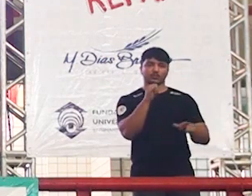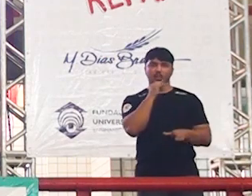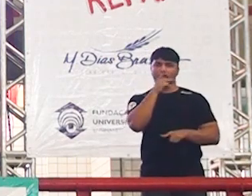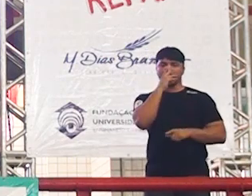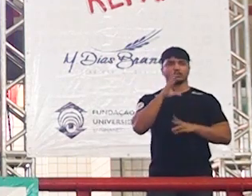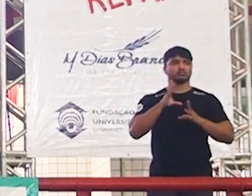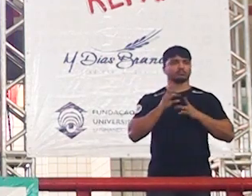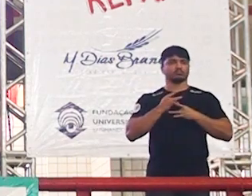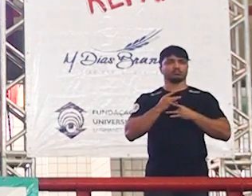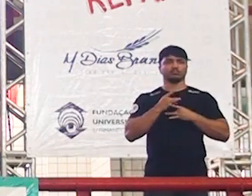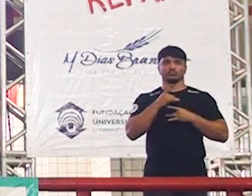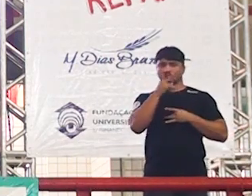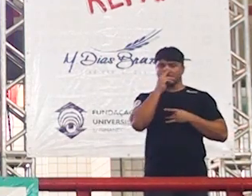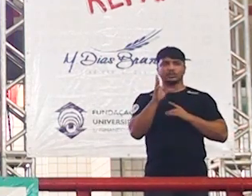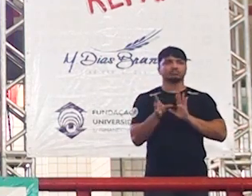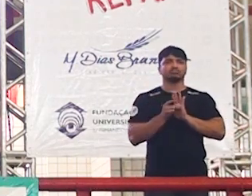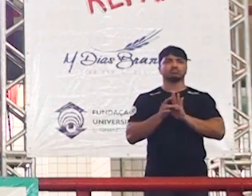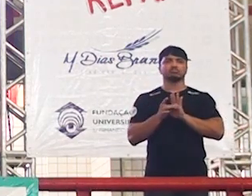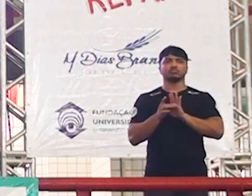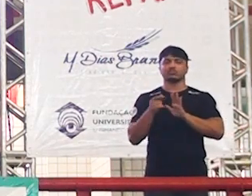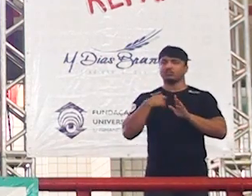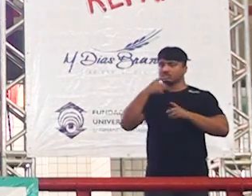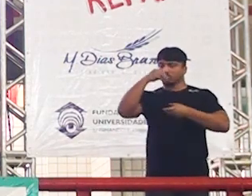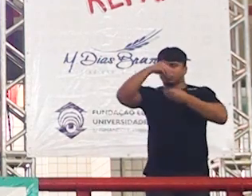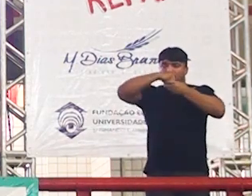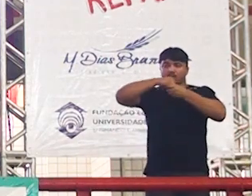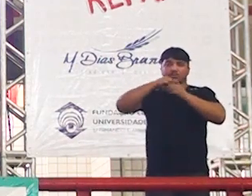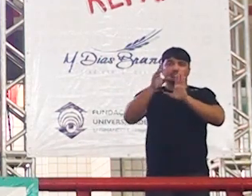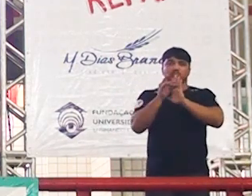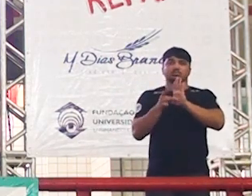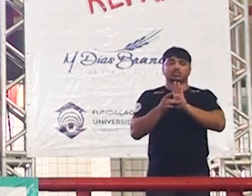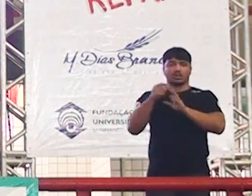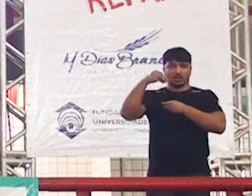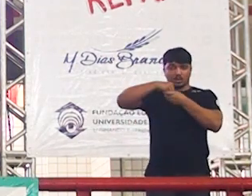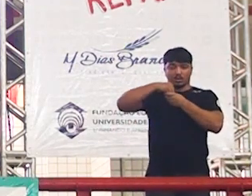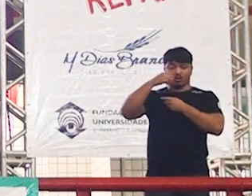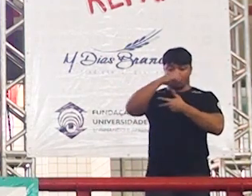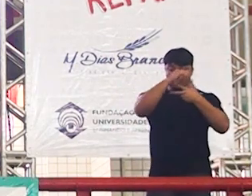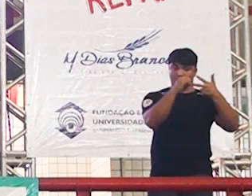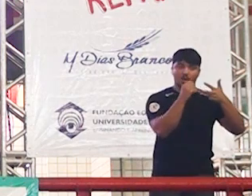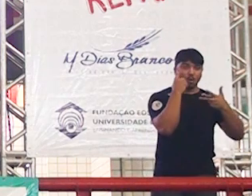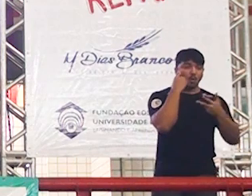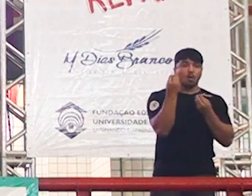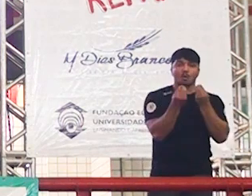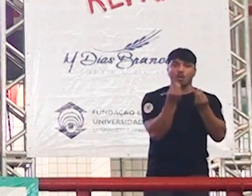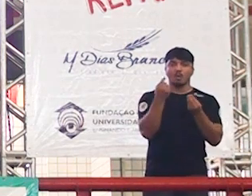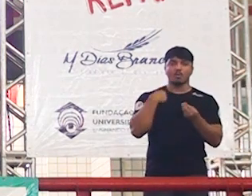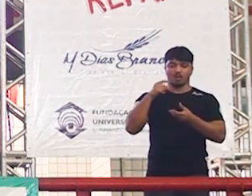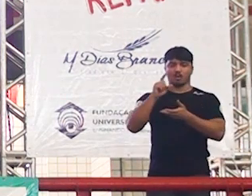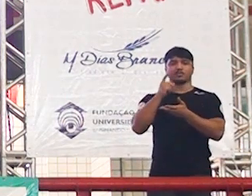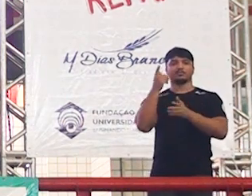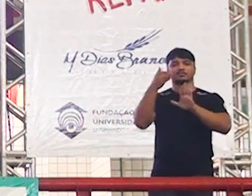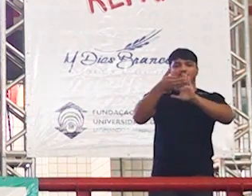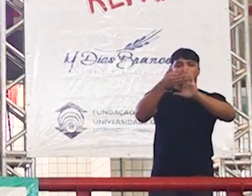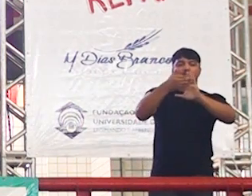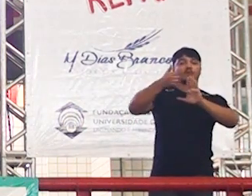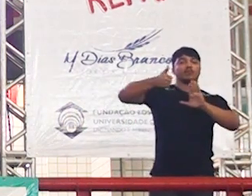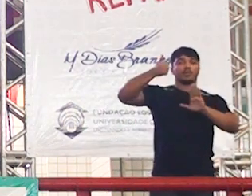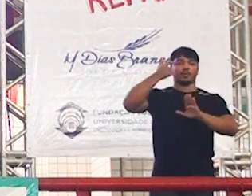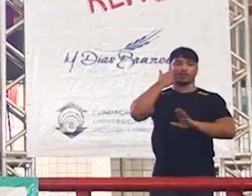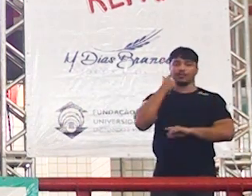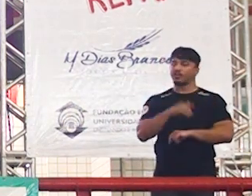né? Não é abstrato? É subjetivo, como esse também do Enem. Olha o primeiro parágrafo deste